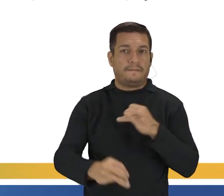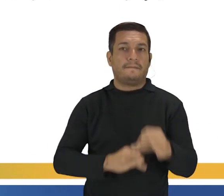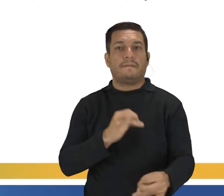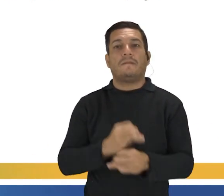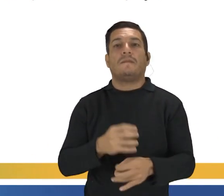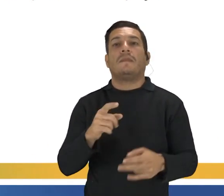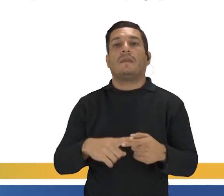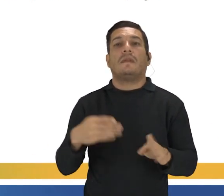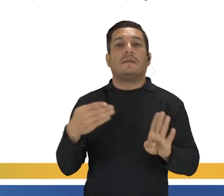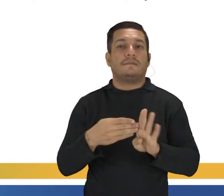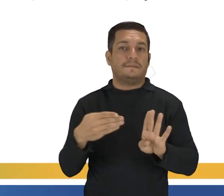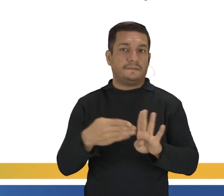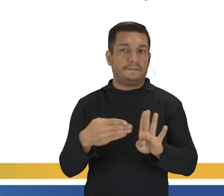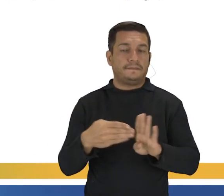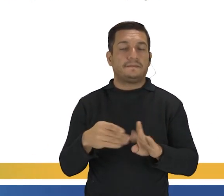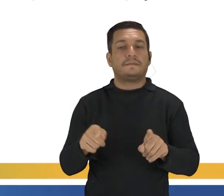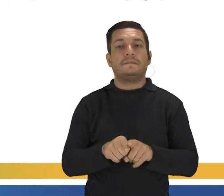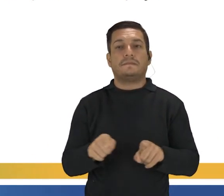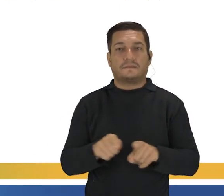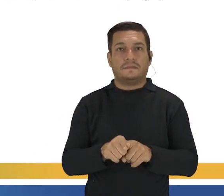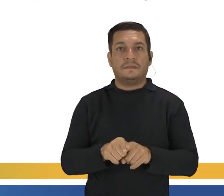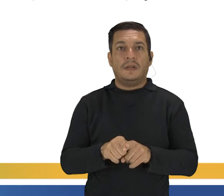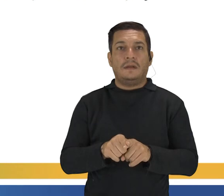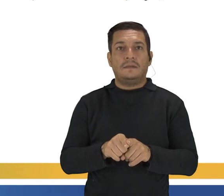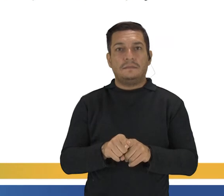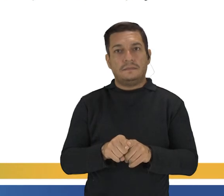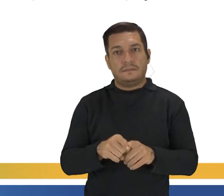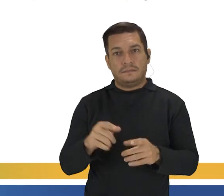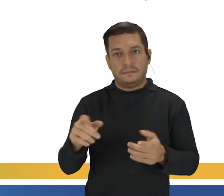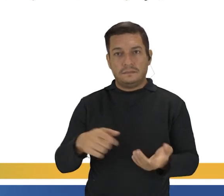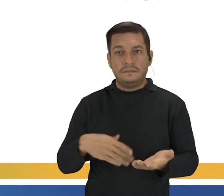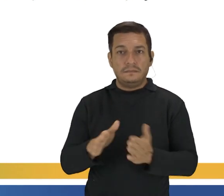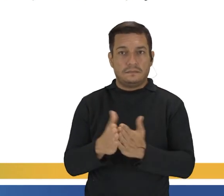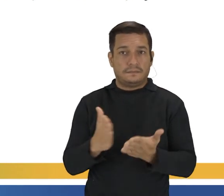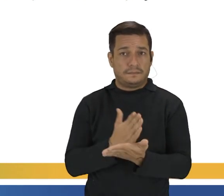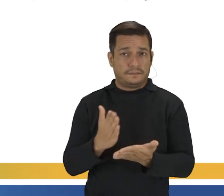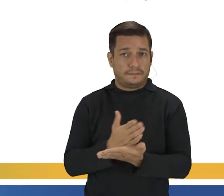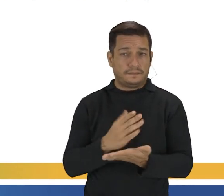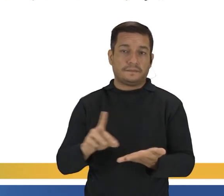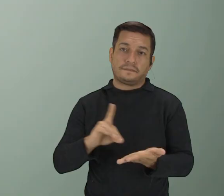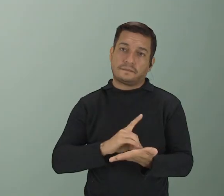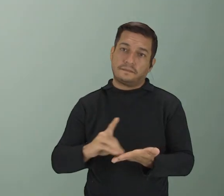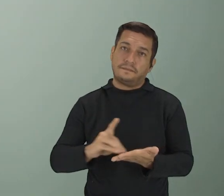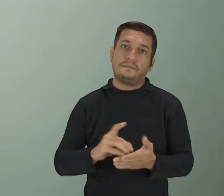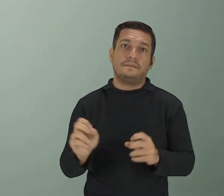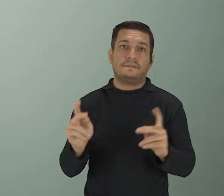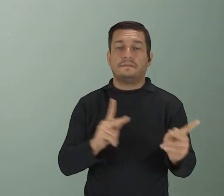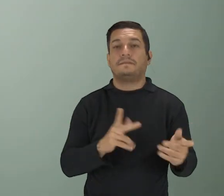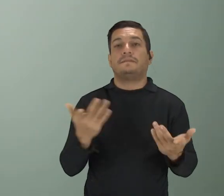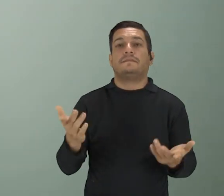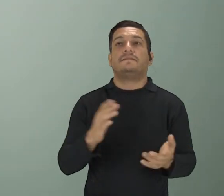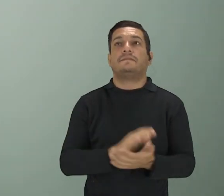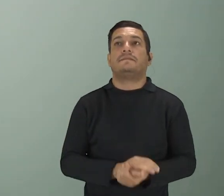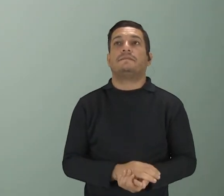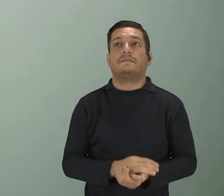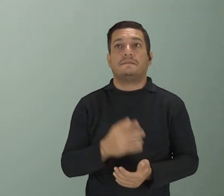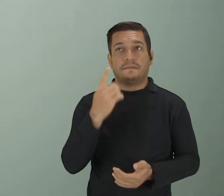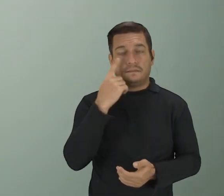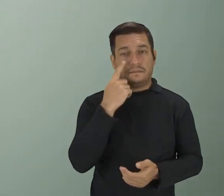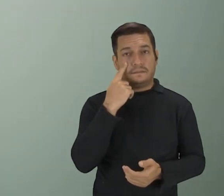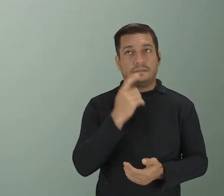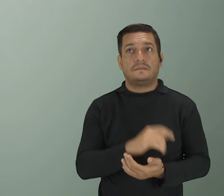internet, nas plataformas, também nas enciclopédias, nos dicionários, ok? Galera, volta aqui